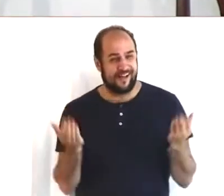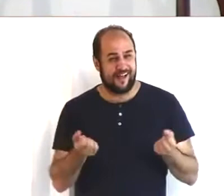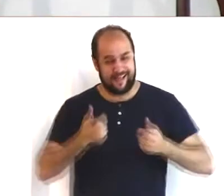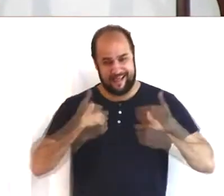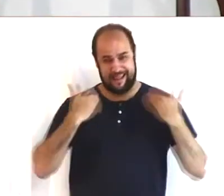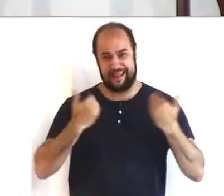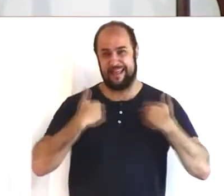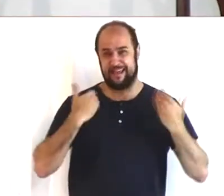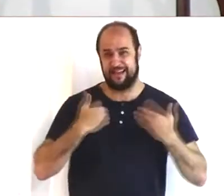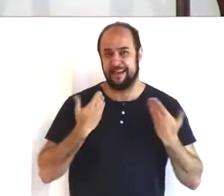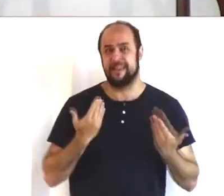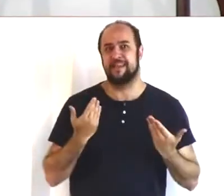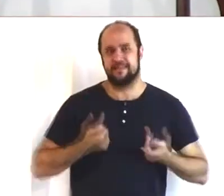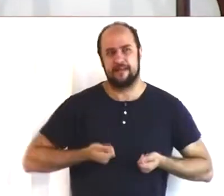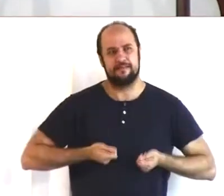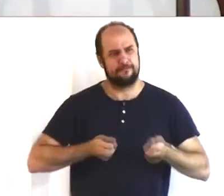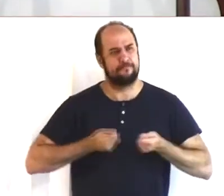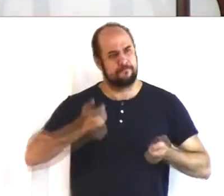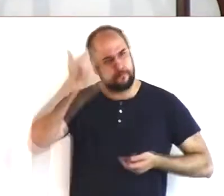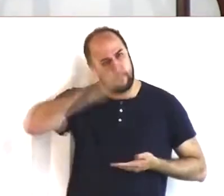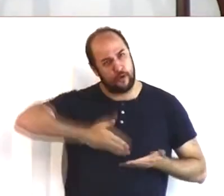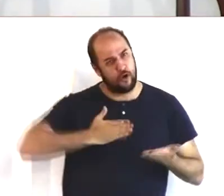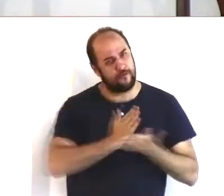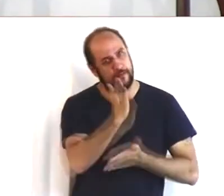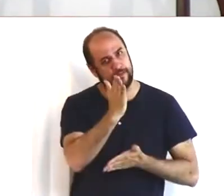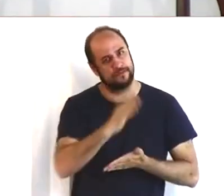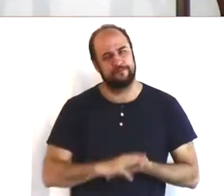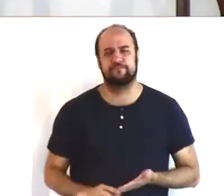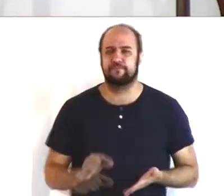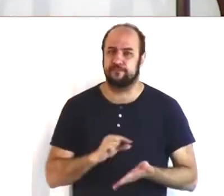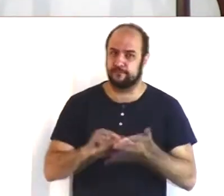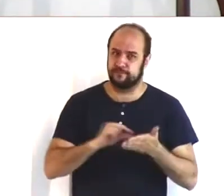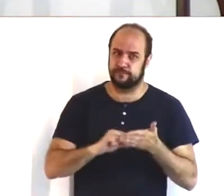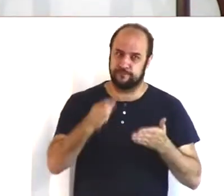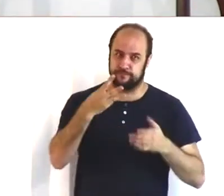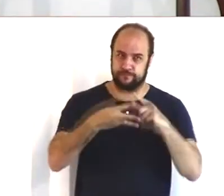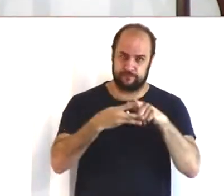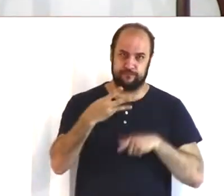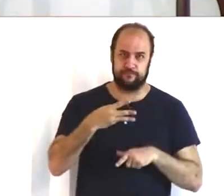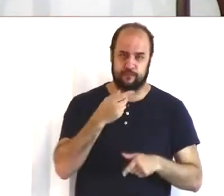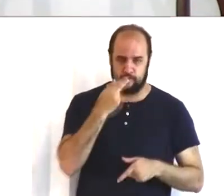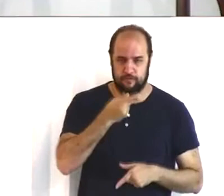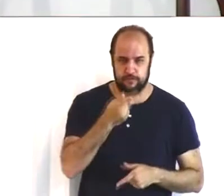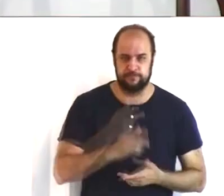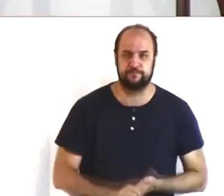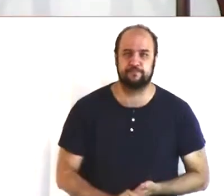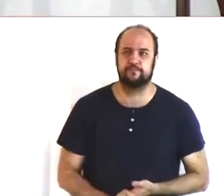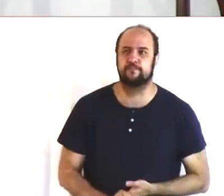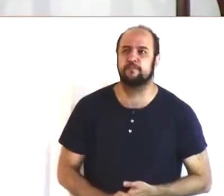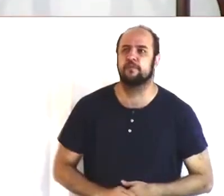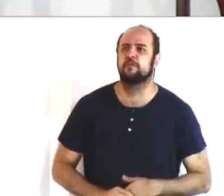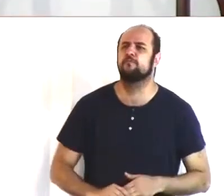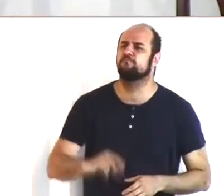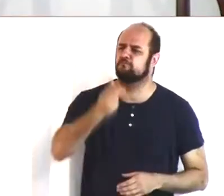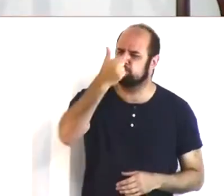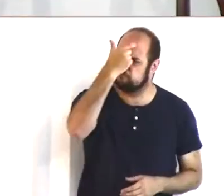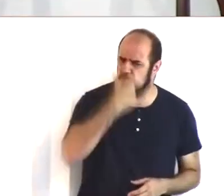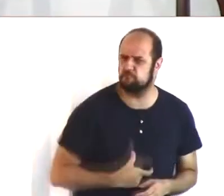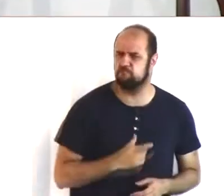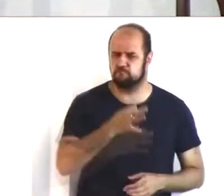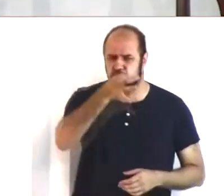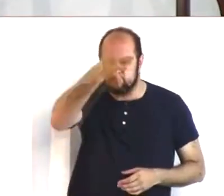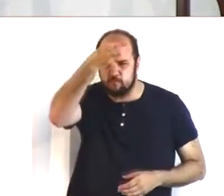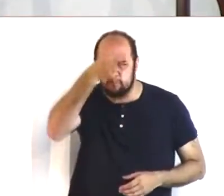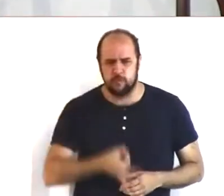por várias provações. Bom, os 3 versículos, na verdade, falarão sobre isso. Uma atitude